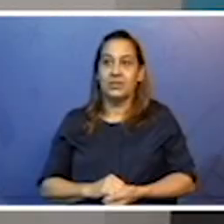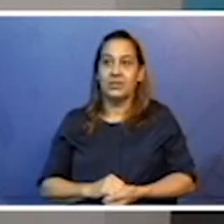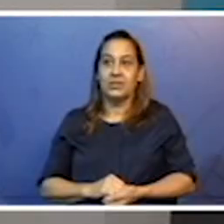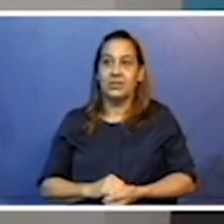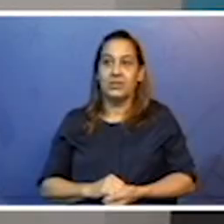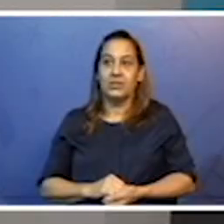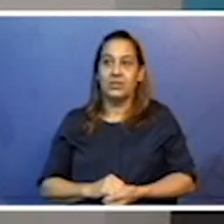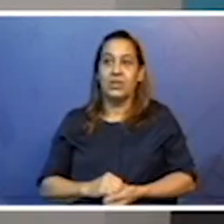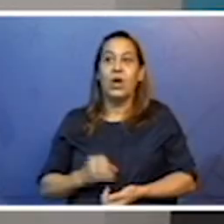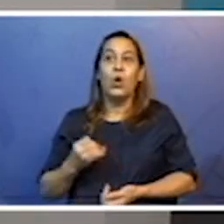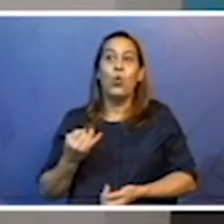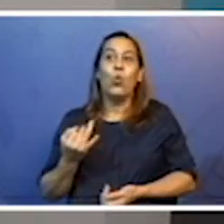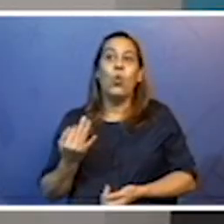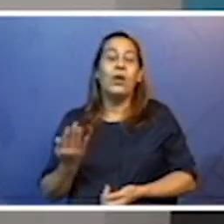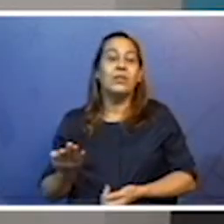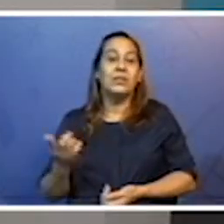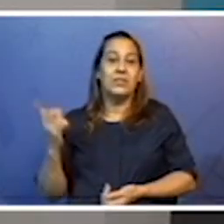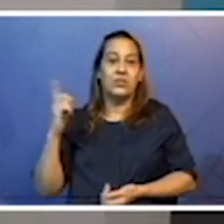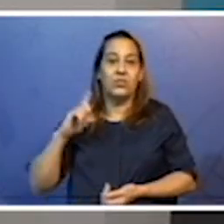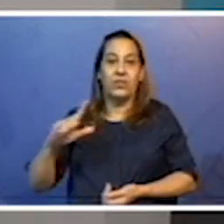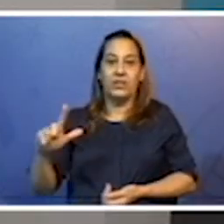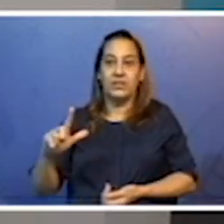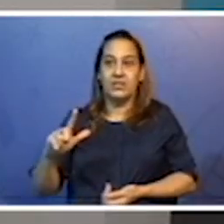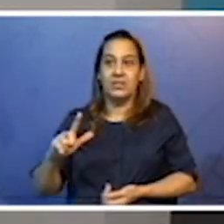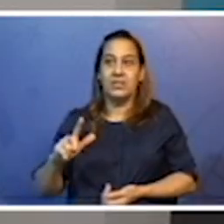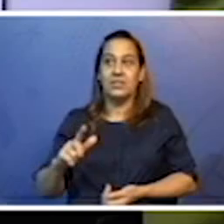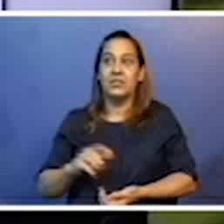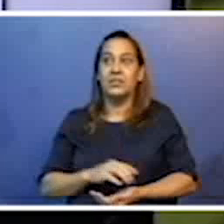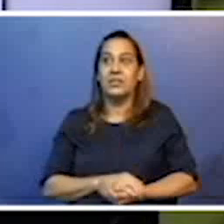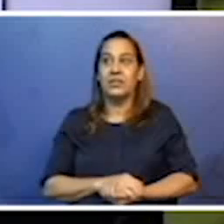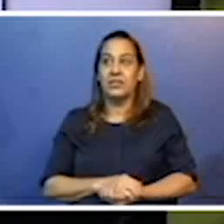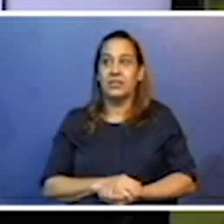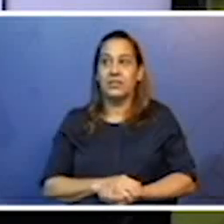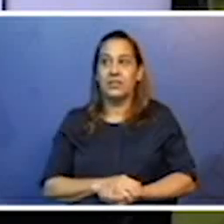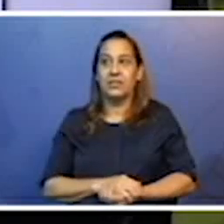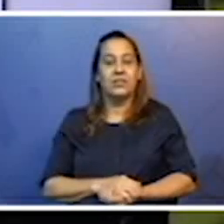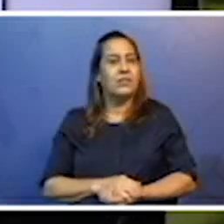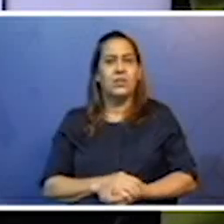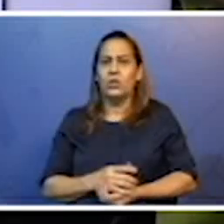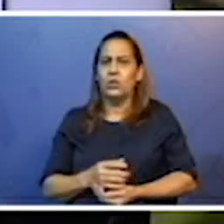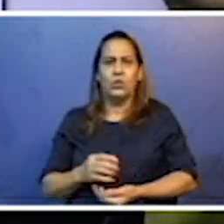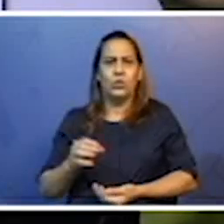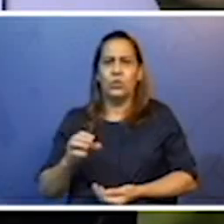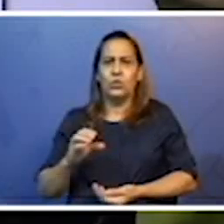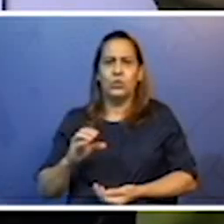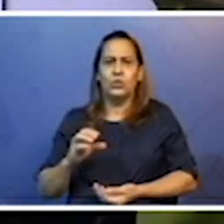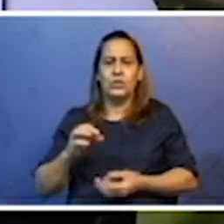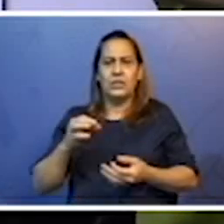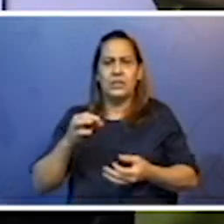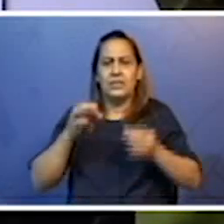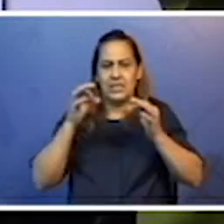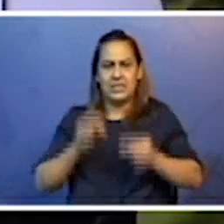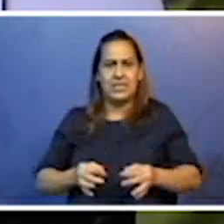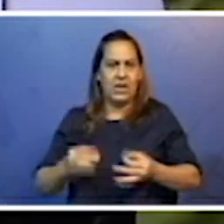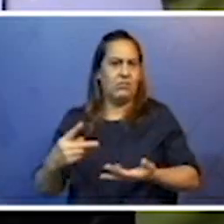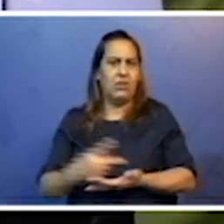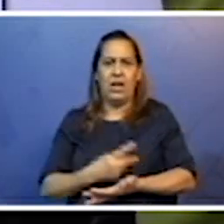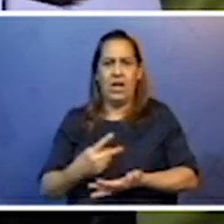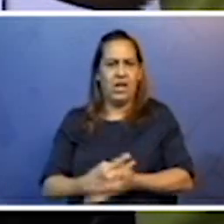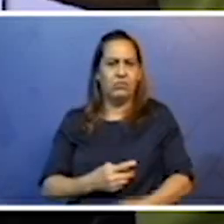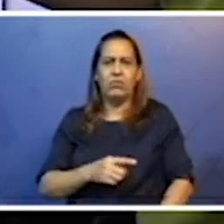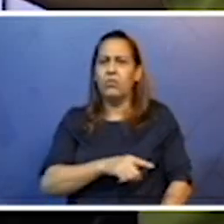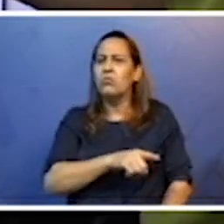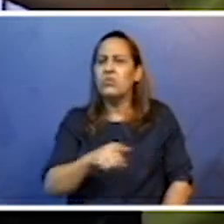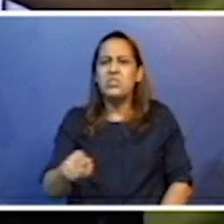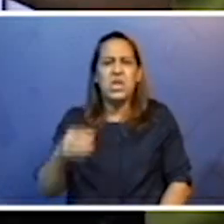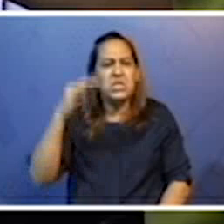colocar. Quantas vezes vocês acham? Isso aí não tem certo e errado, tá bom? Vocês vão fazer o